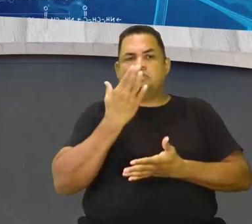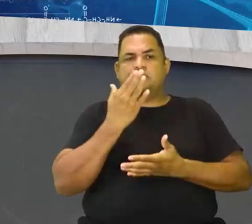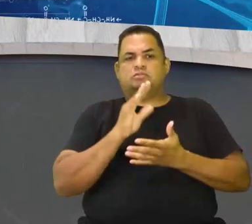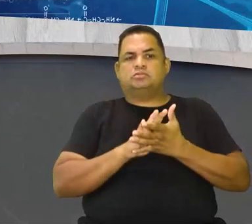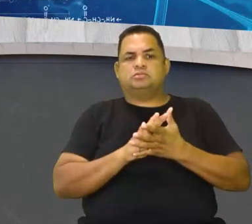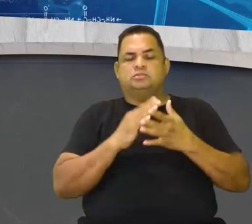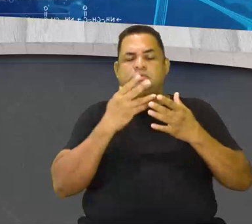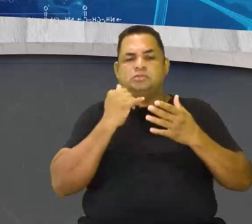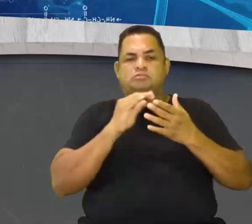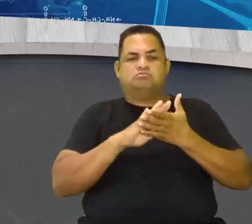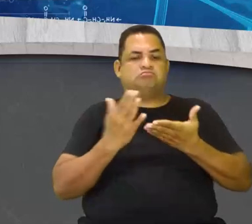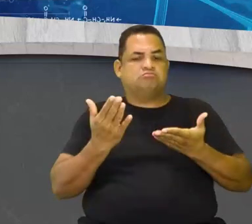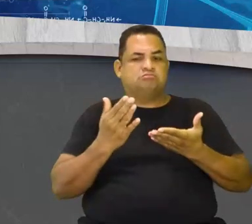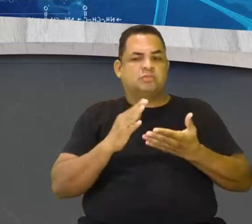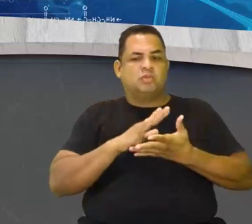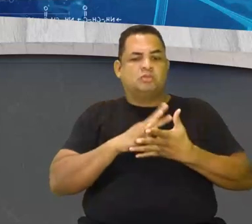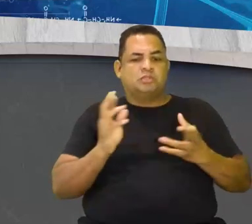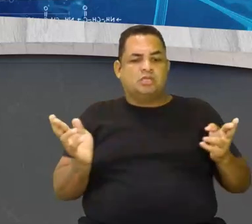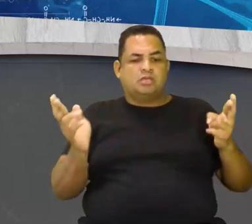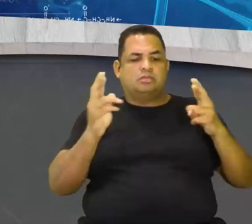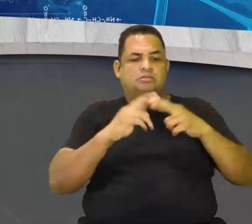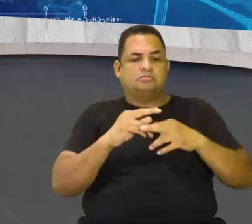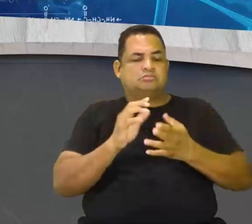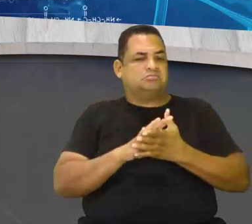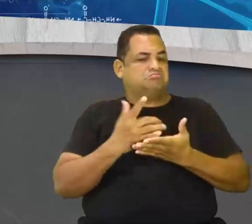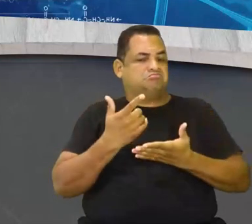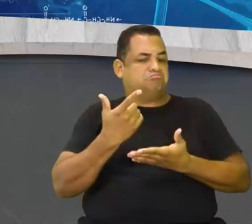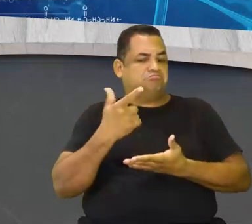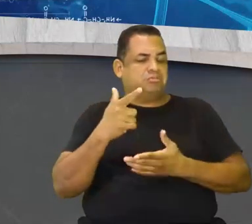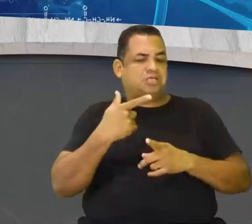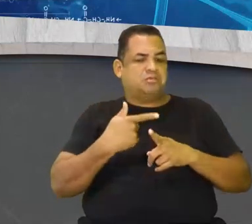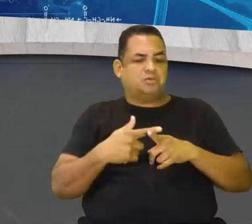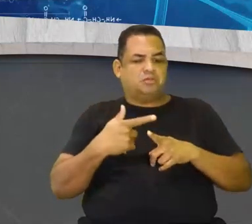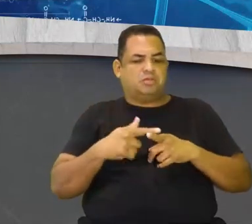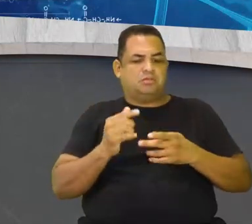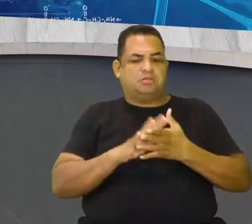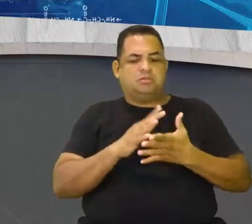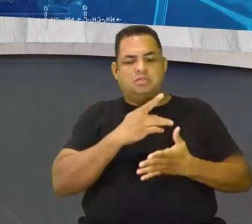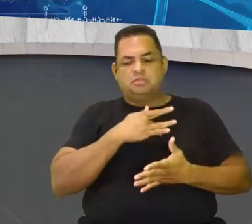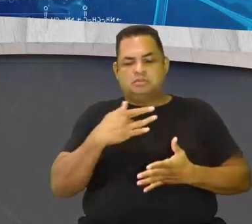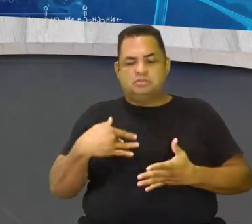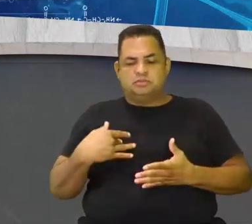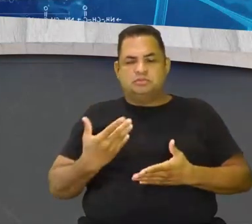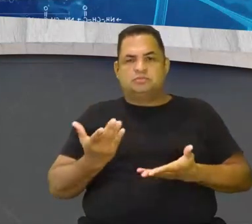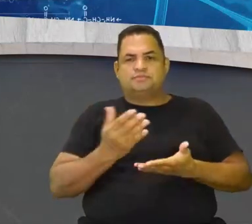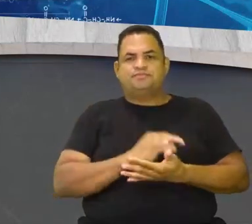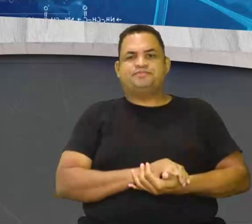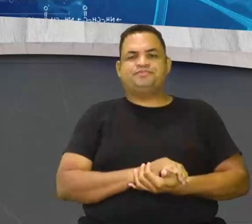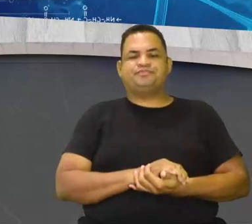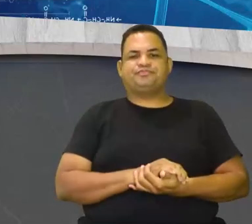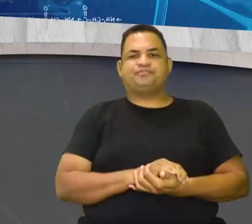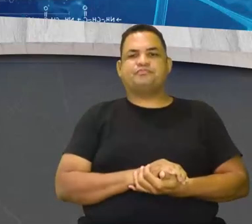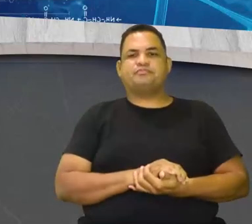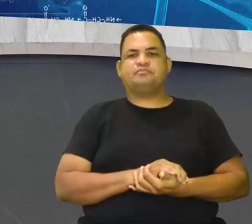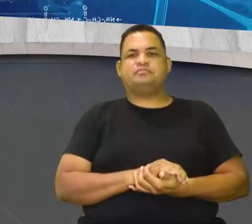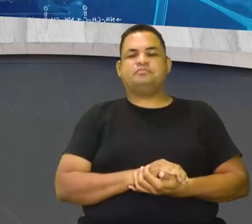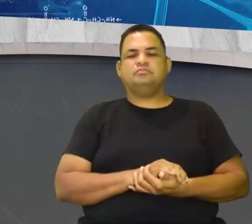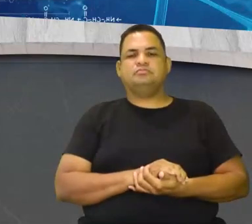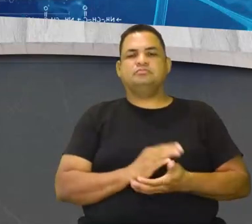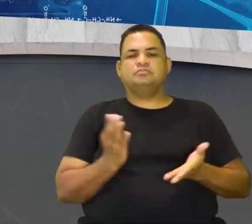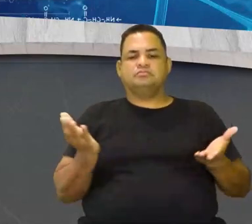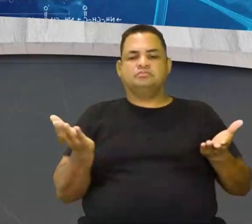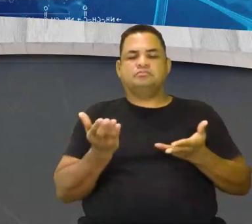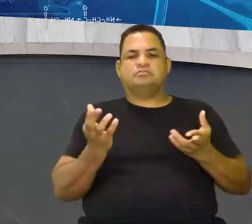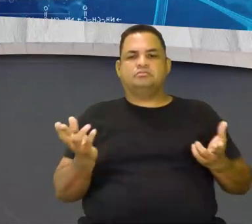organismo, não nos tragam consequências desagradáveis. Não é isso mesmo, professora Sabrina? Isso. Mas agora que a gente já viu que